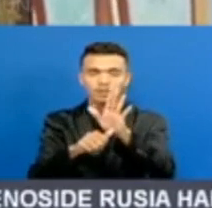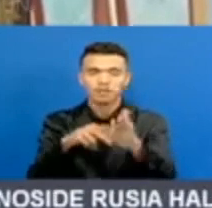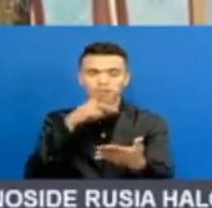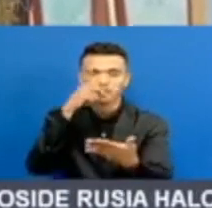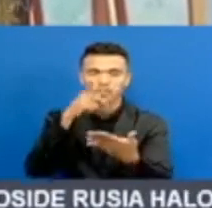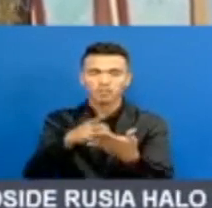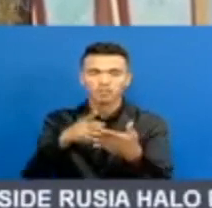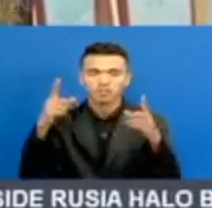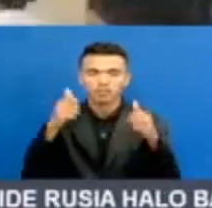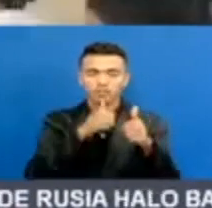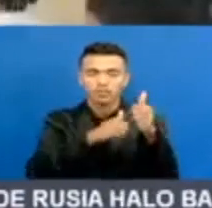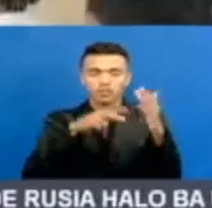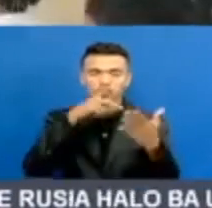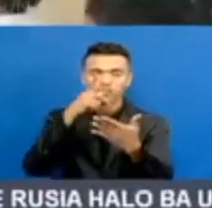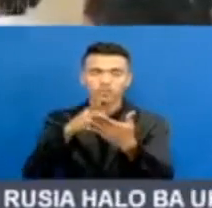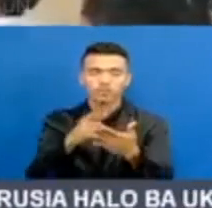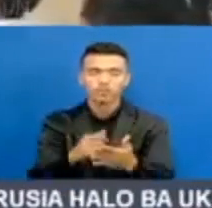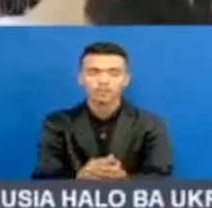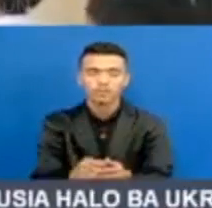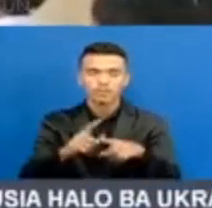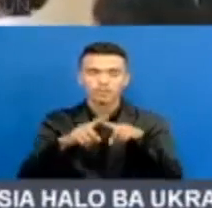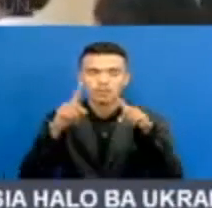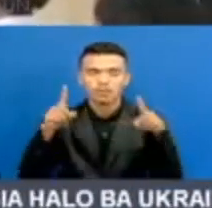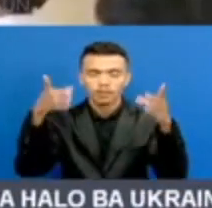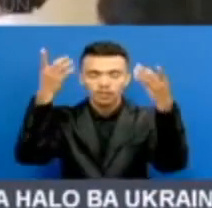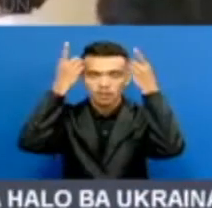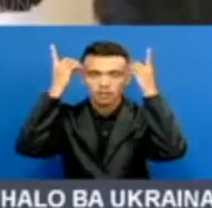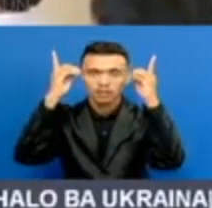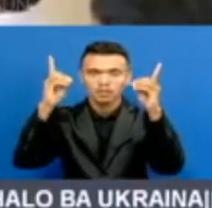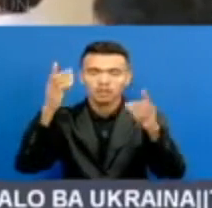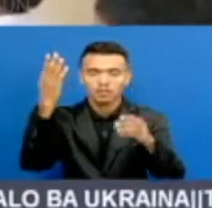pedido, baseado no pedido do Sirau Sicarai, mas bem, decisão e já